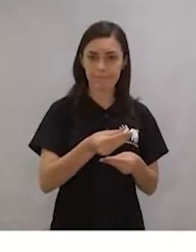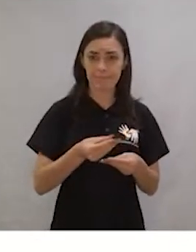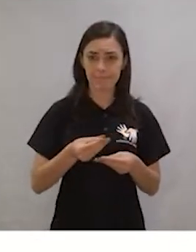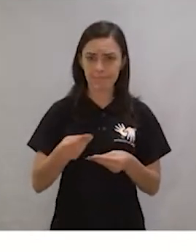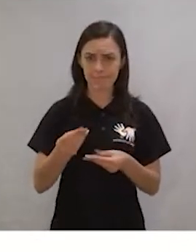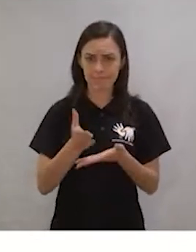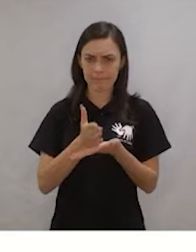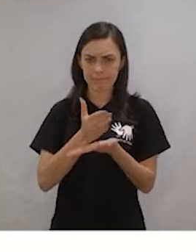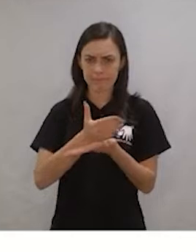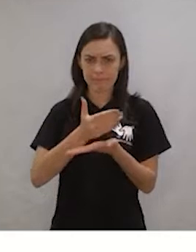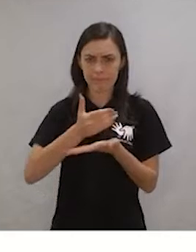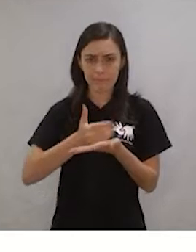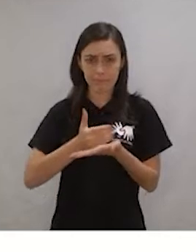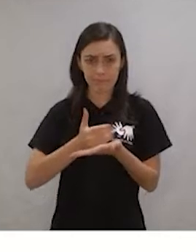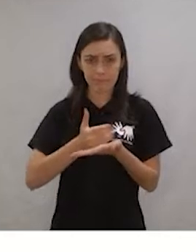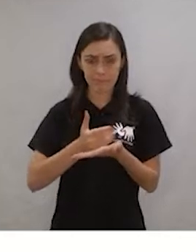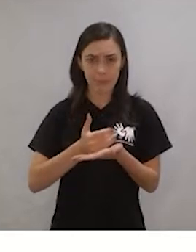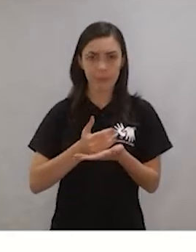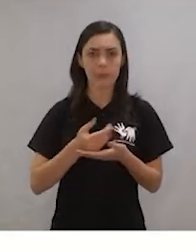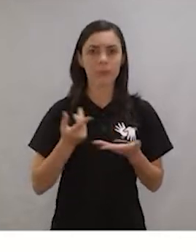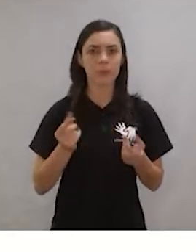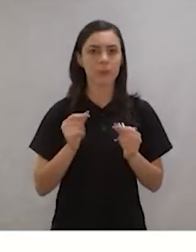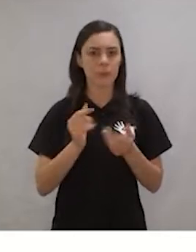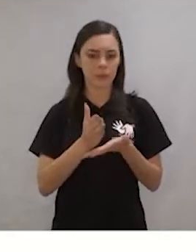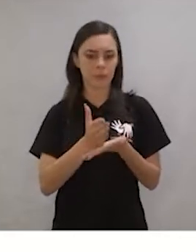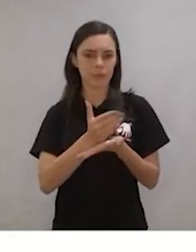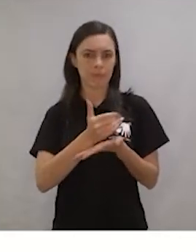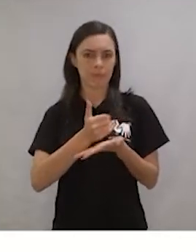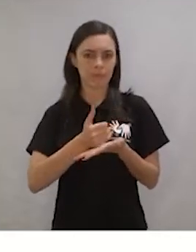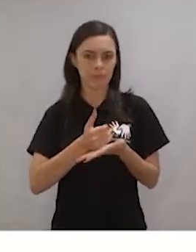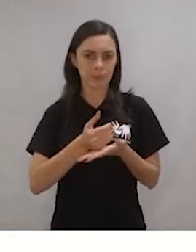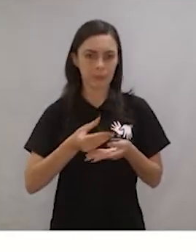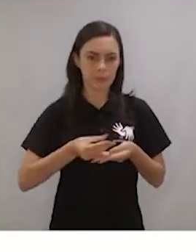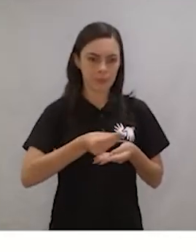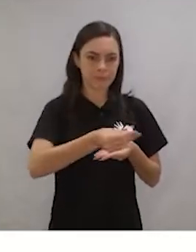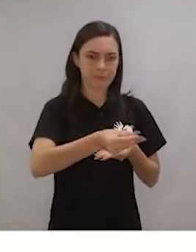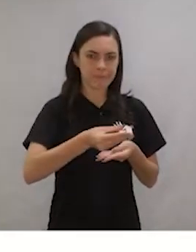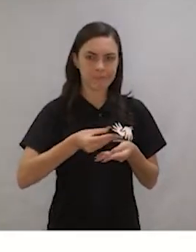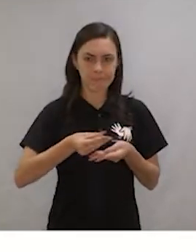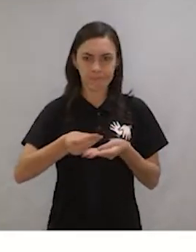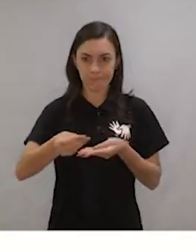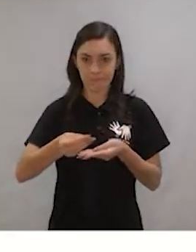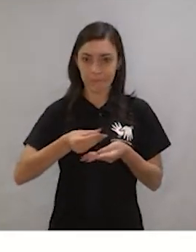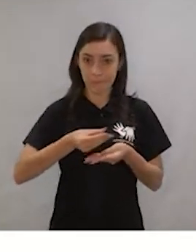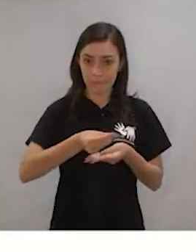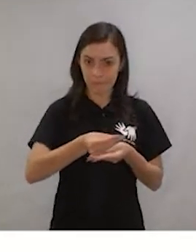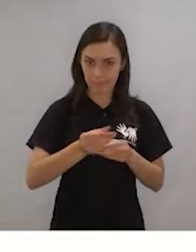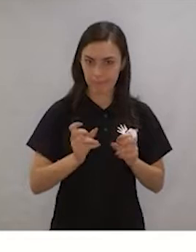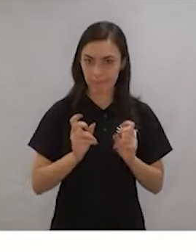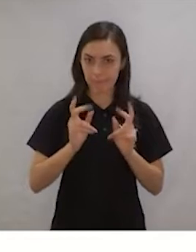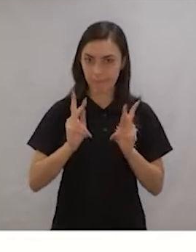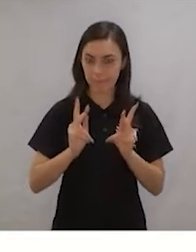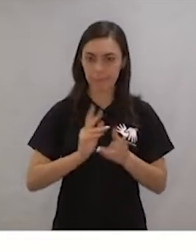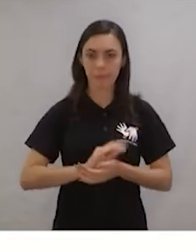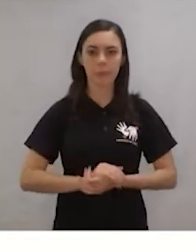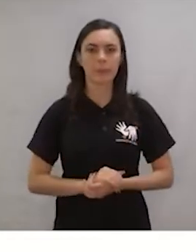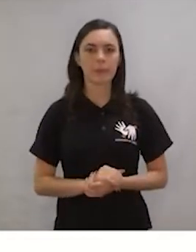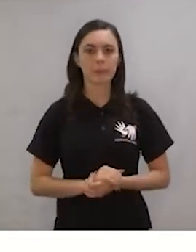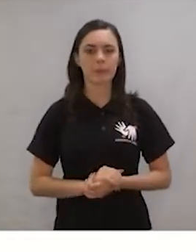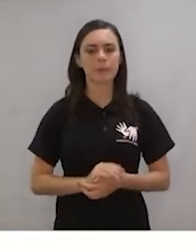De distribuir, o ato de dividir, repartir, certo? Muito